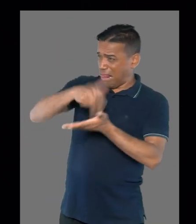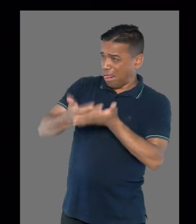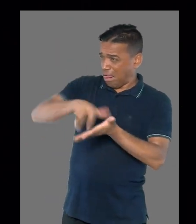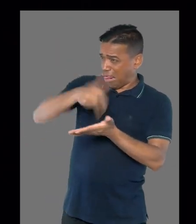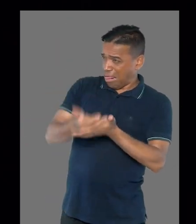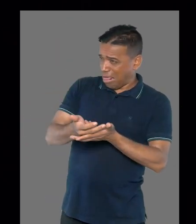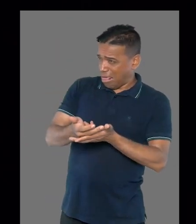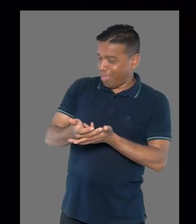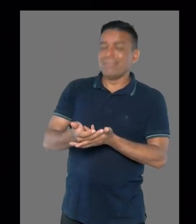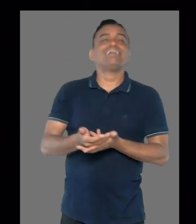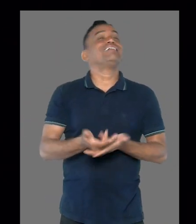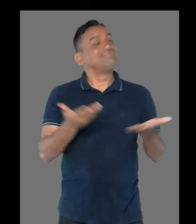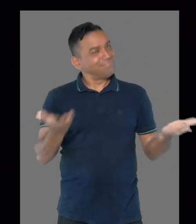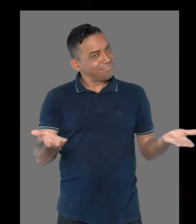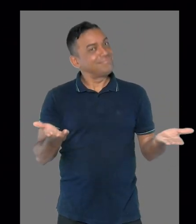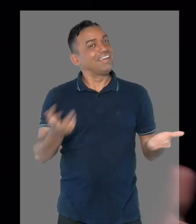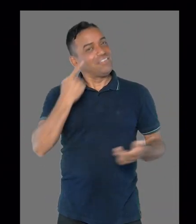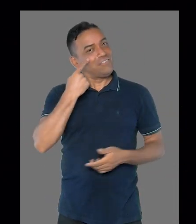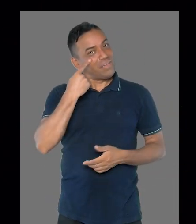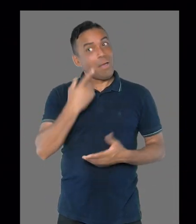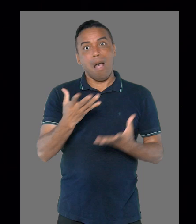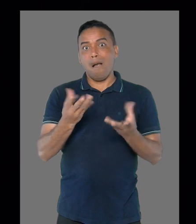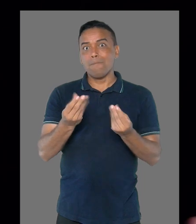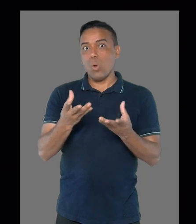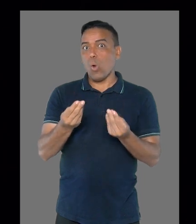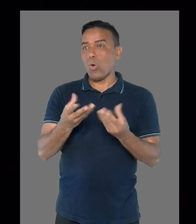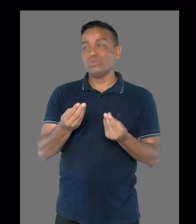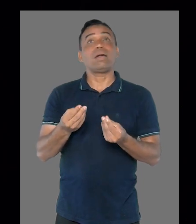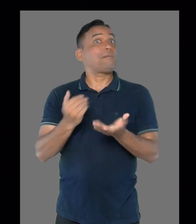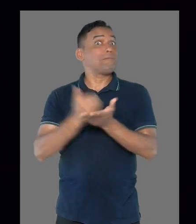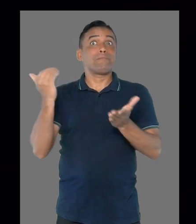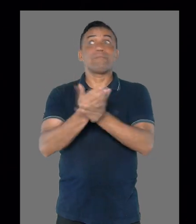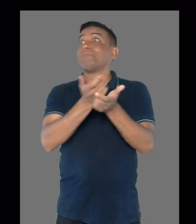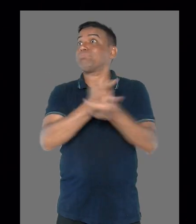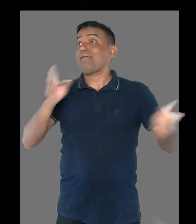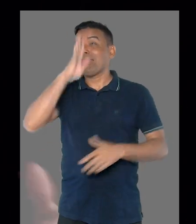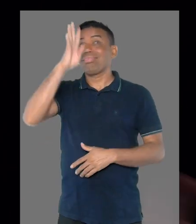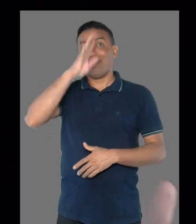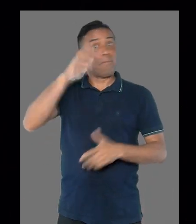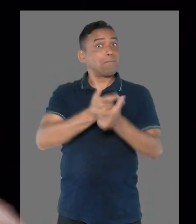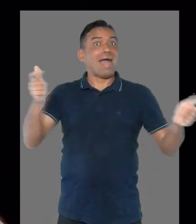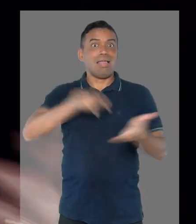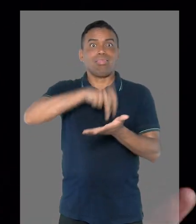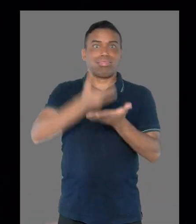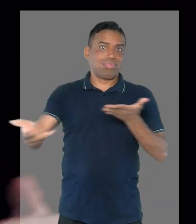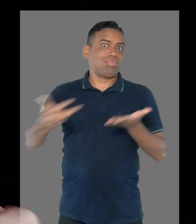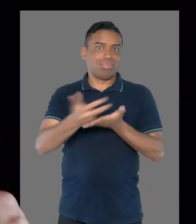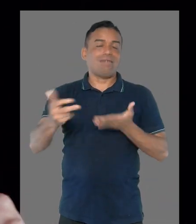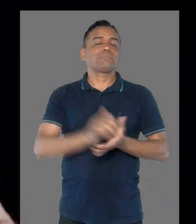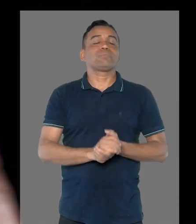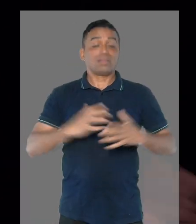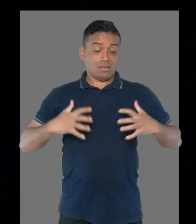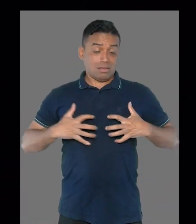assim? Pois é. Muito é pouco. Ela está sendo eufêmica com esse muito. Assim. Mas, enfim, aí eu quebrei a